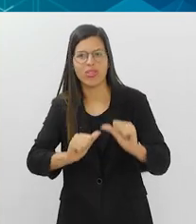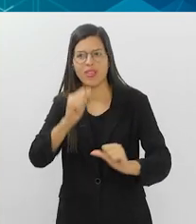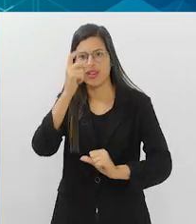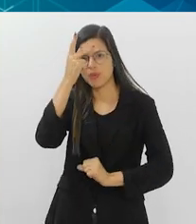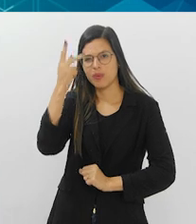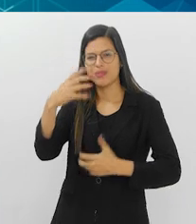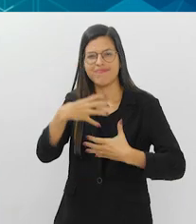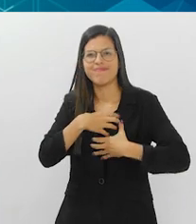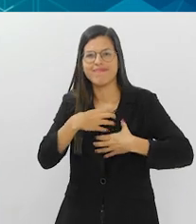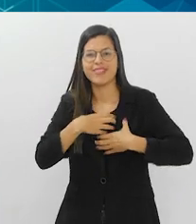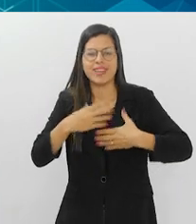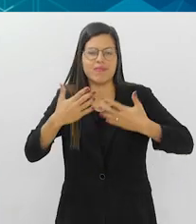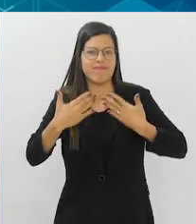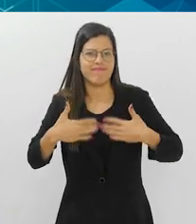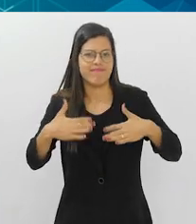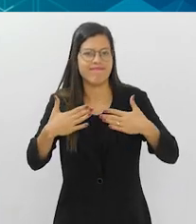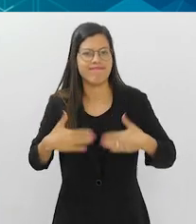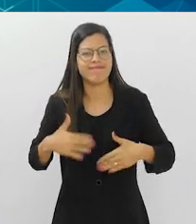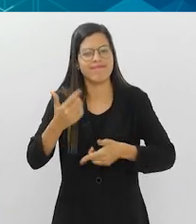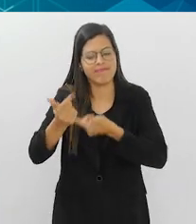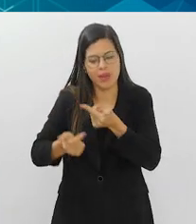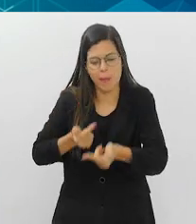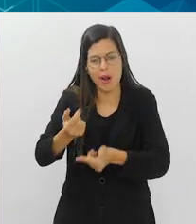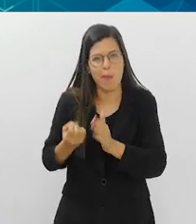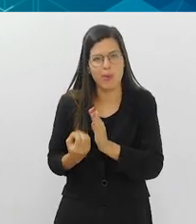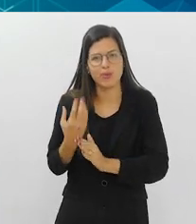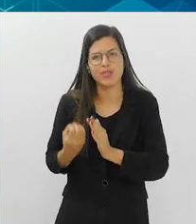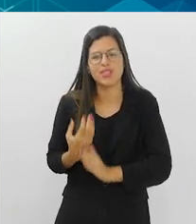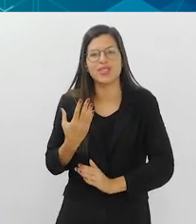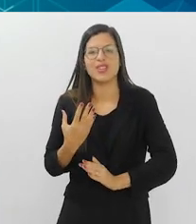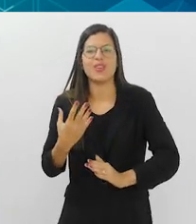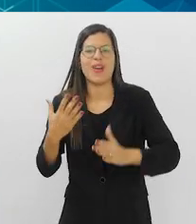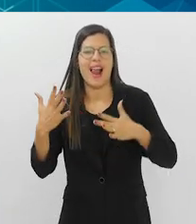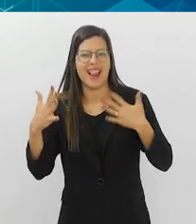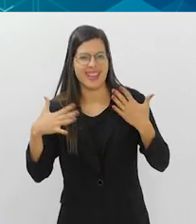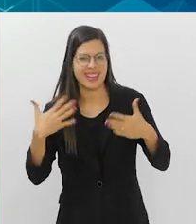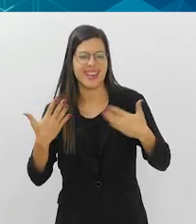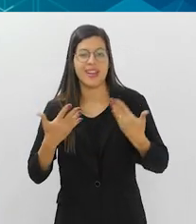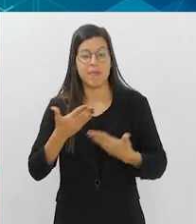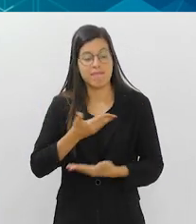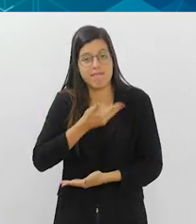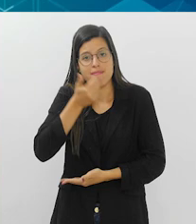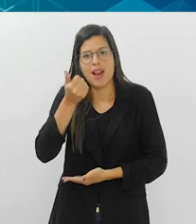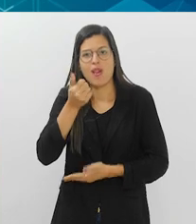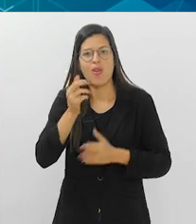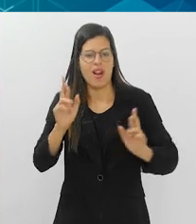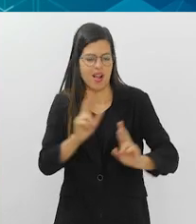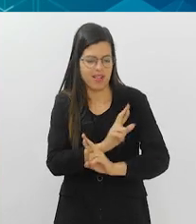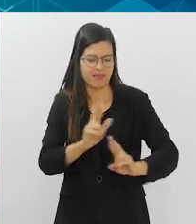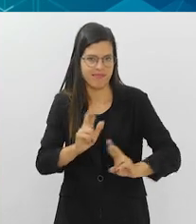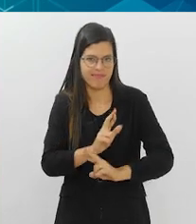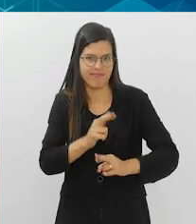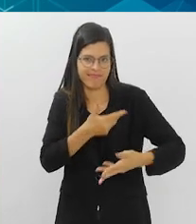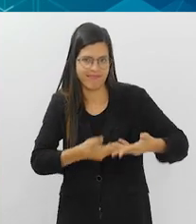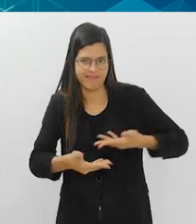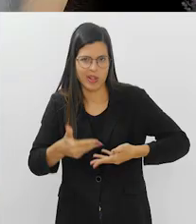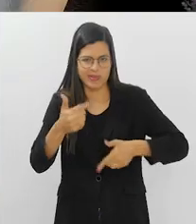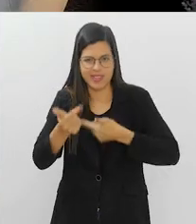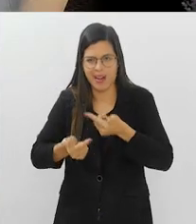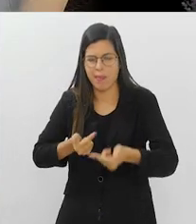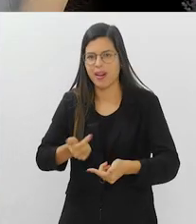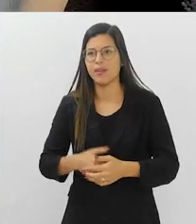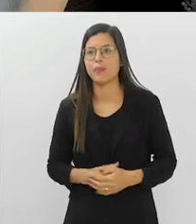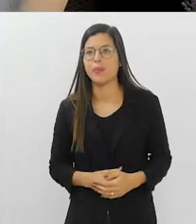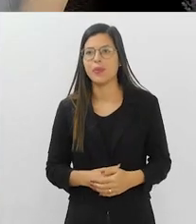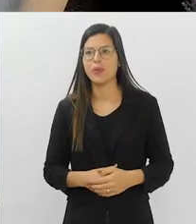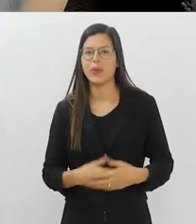mais relaxadas, mais ativas, com mais bom humor e alegria. Isso acaba melhorando também a nossa relação com o nosso trabalho. Hoje a gente